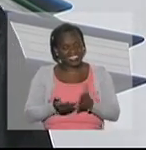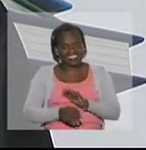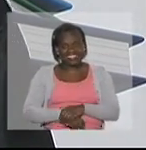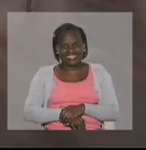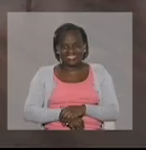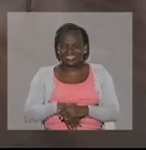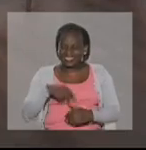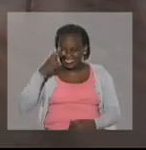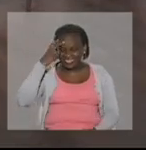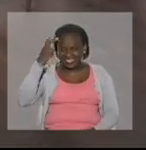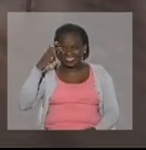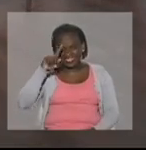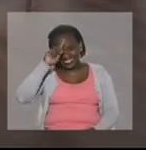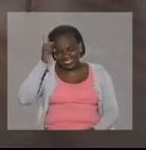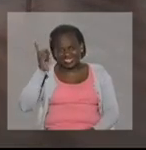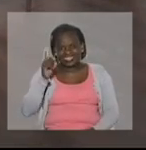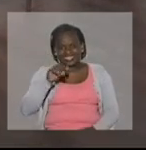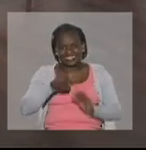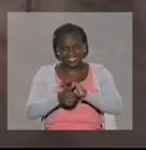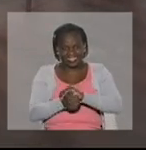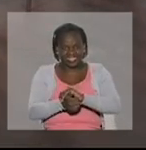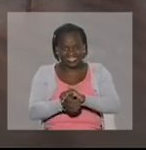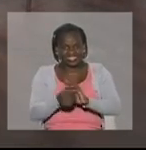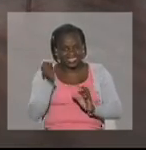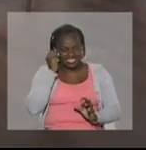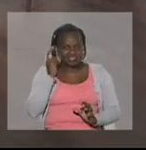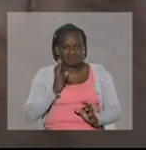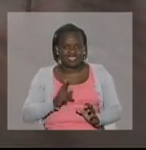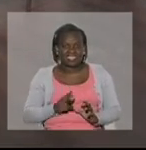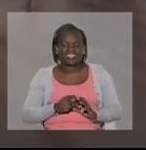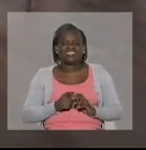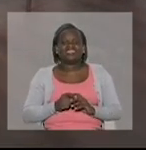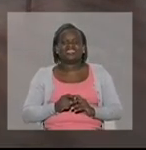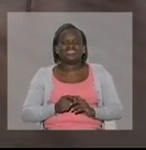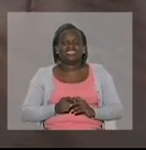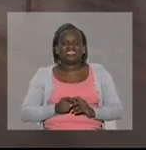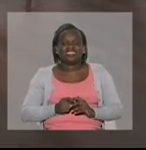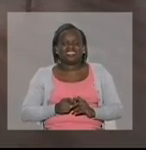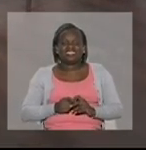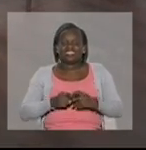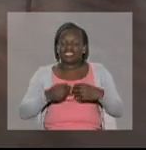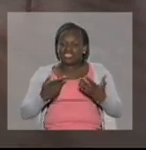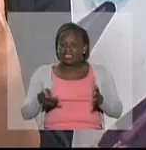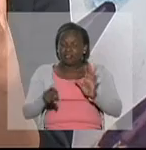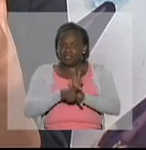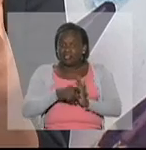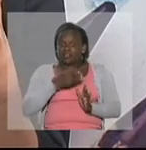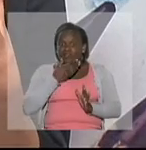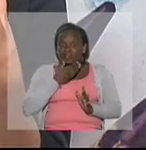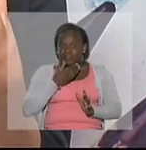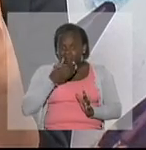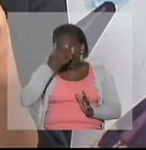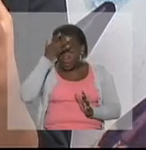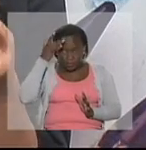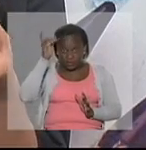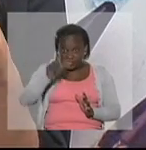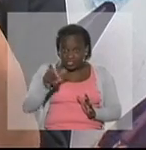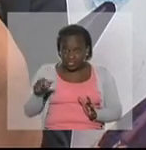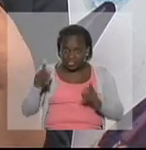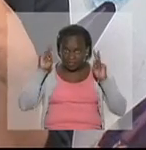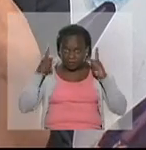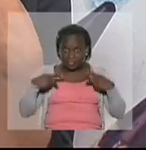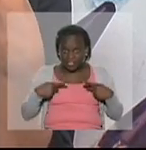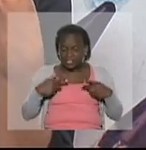passa. Genial, genial. Muito bom, Quer dizer, muito inteligente. É do homem, né? Não